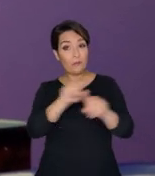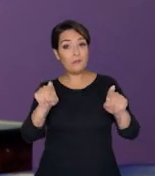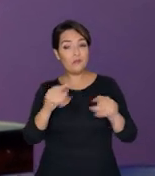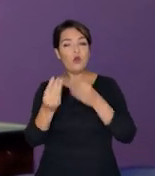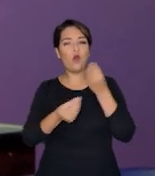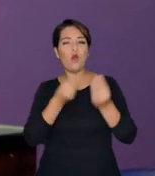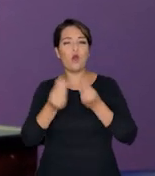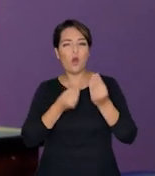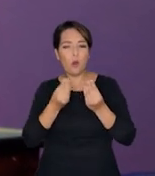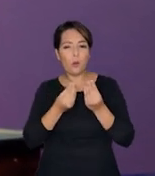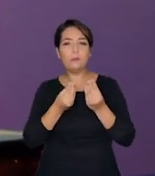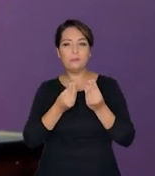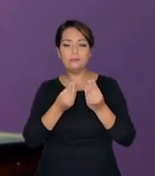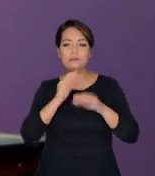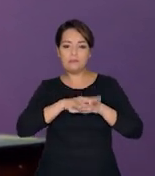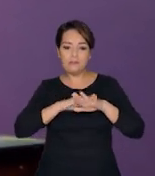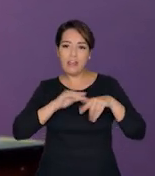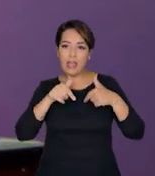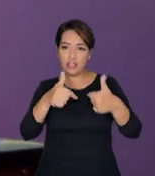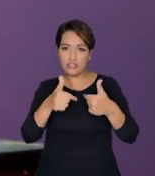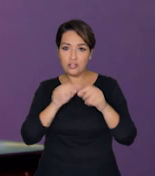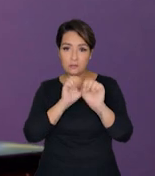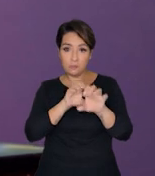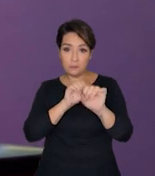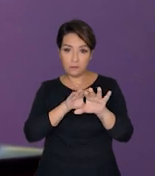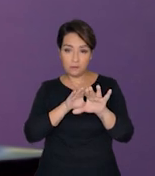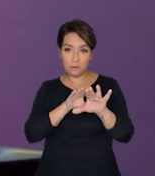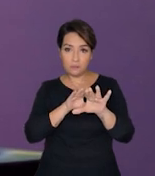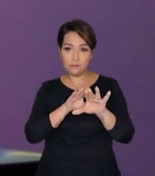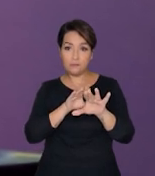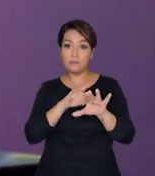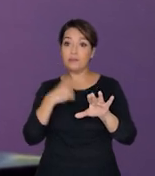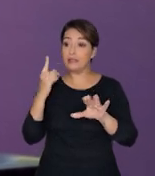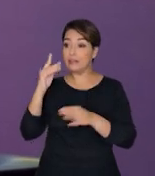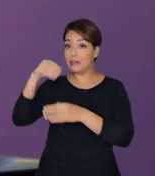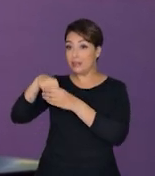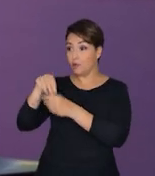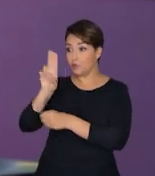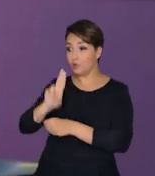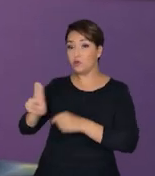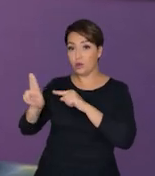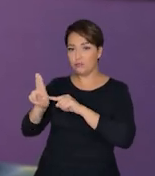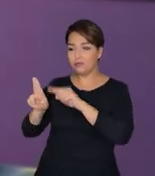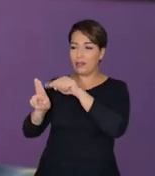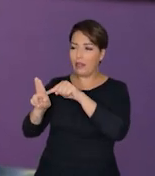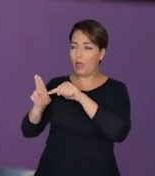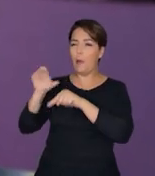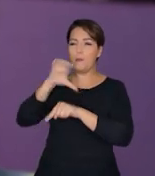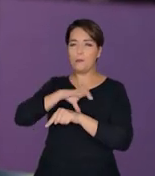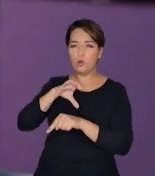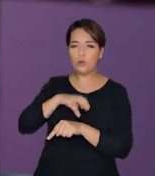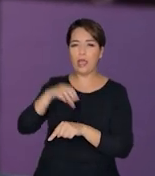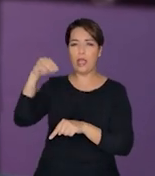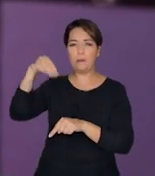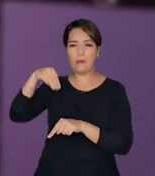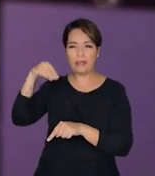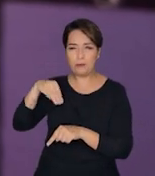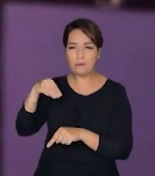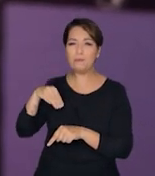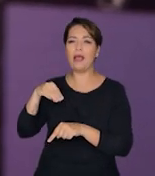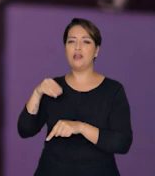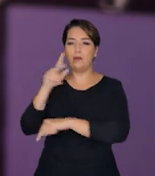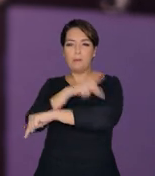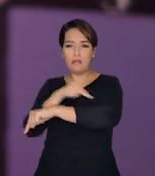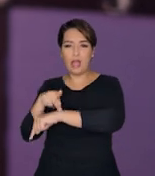vai fazer na educação para recuperar o tempo perdido. A gente vai pegar nas universidades os alunos de português, de